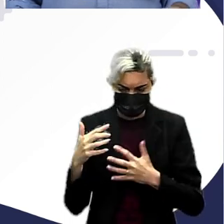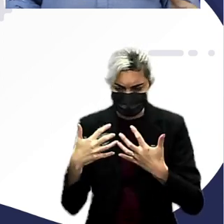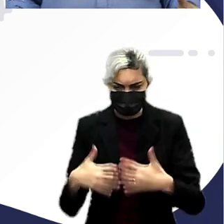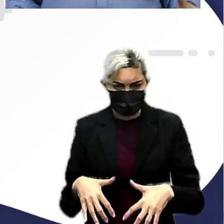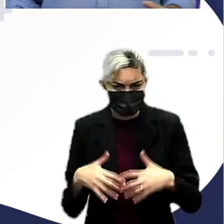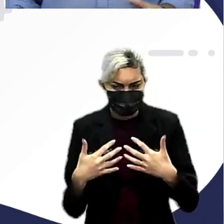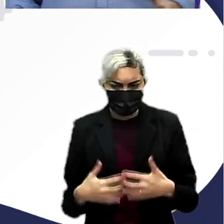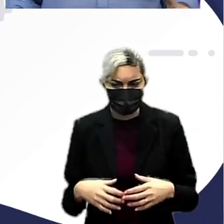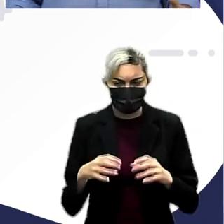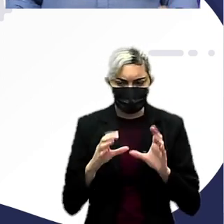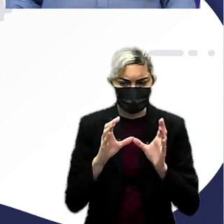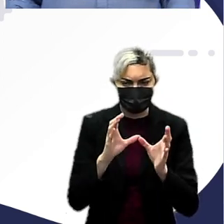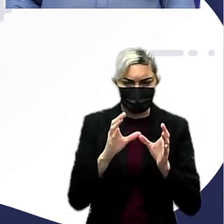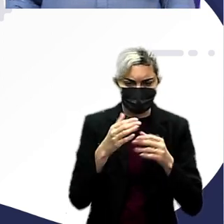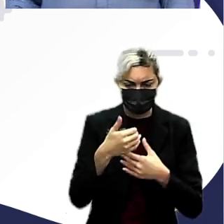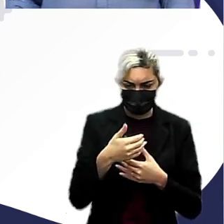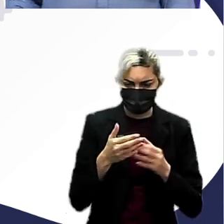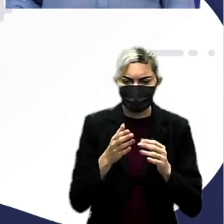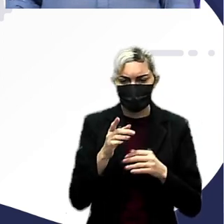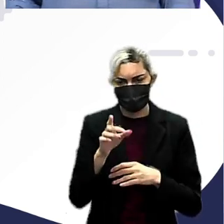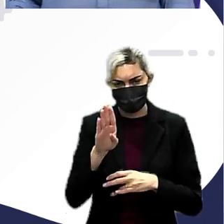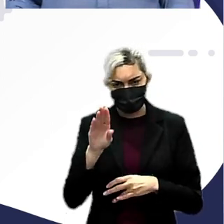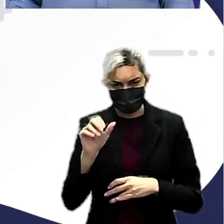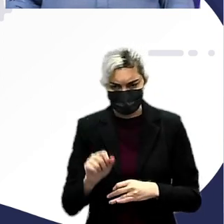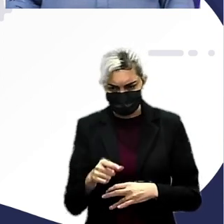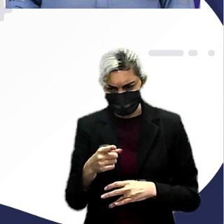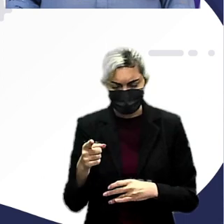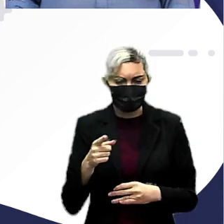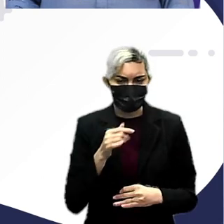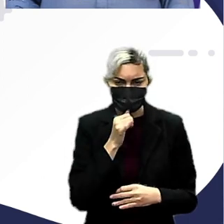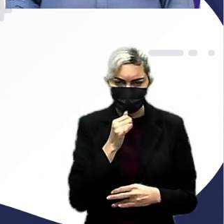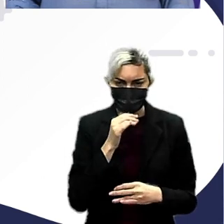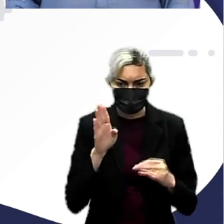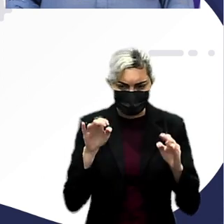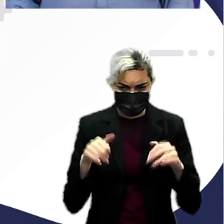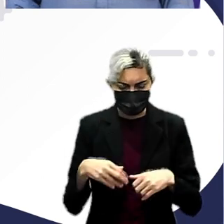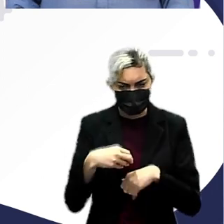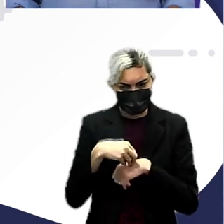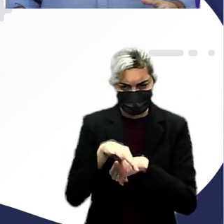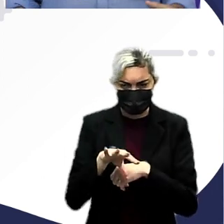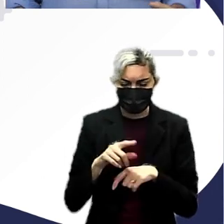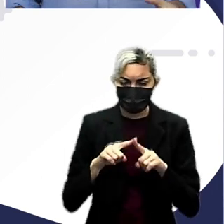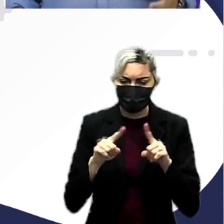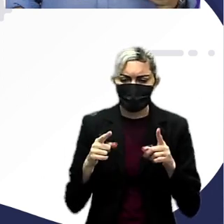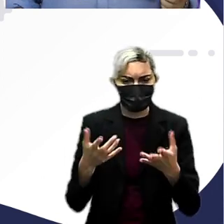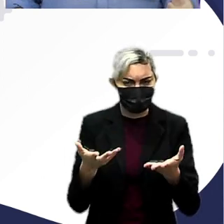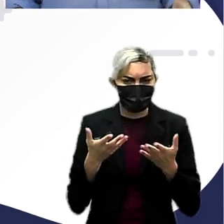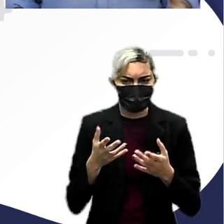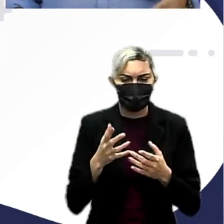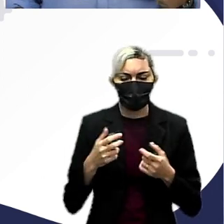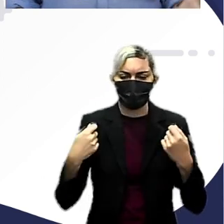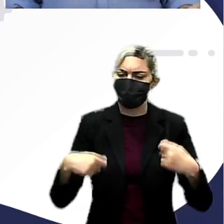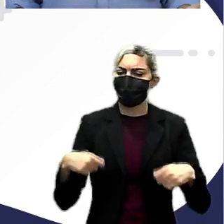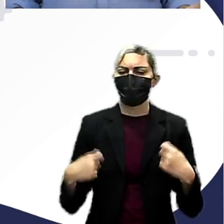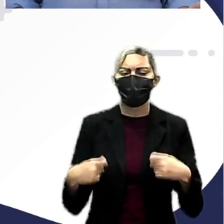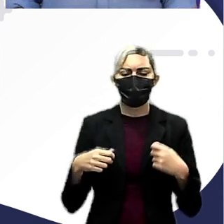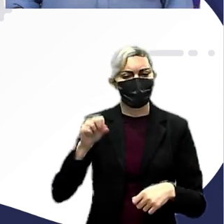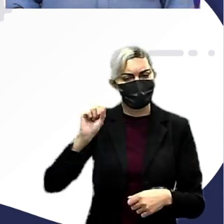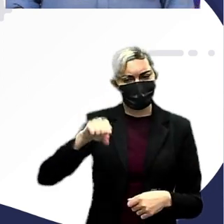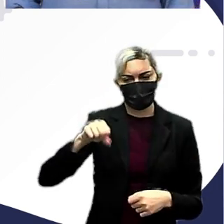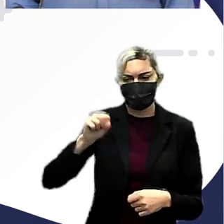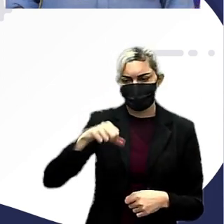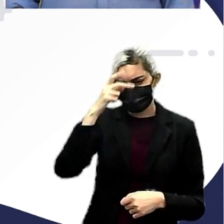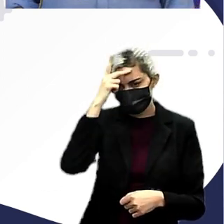aí o cubinho, que é um exemplo muito bem colocado, tá certo? Mas que precisamos sim